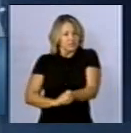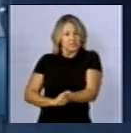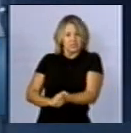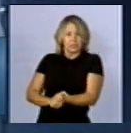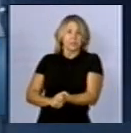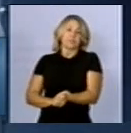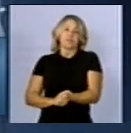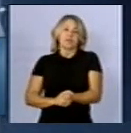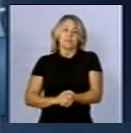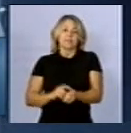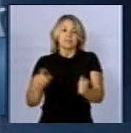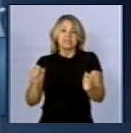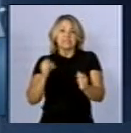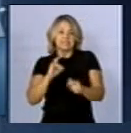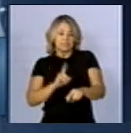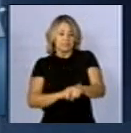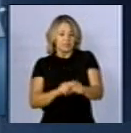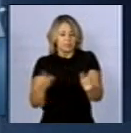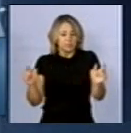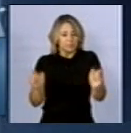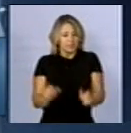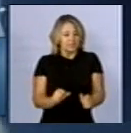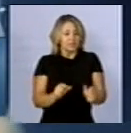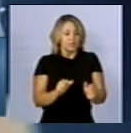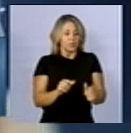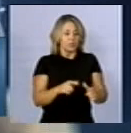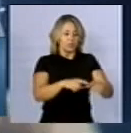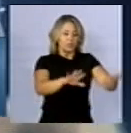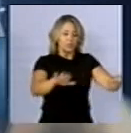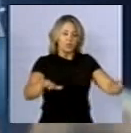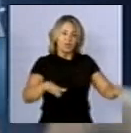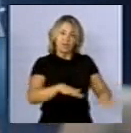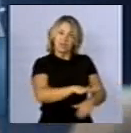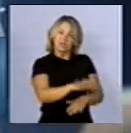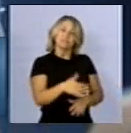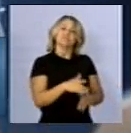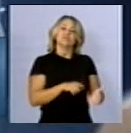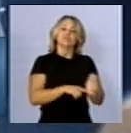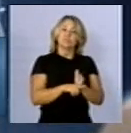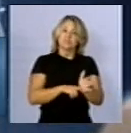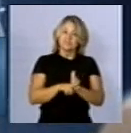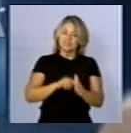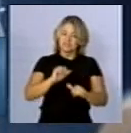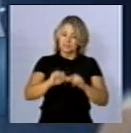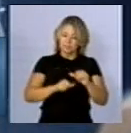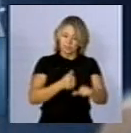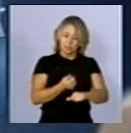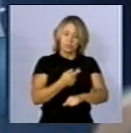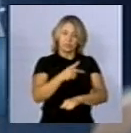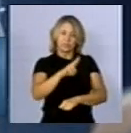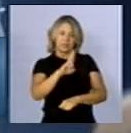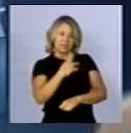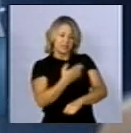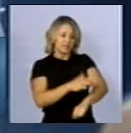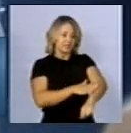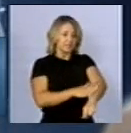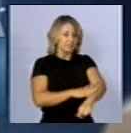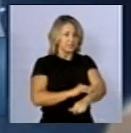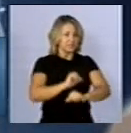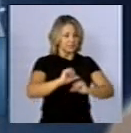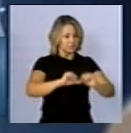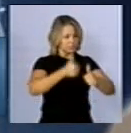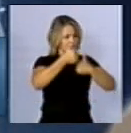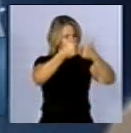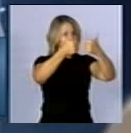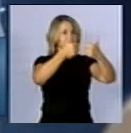em curto tempo de exposição os campos pesquisados alteram o PH da pele ou qual ficaria mais deteriorado ao longo do prazo